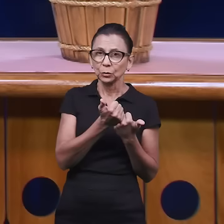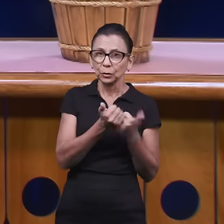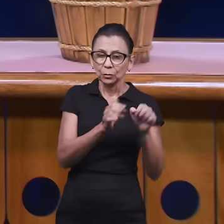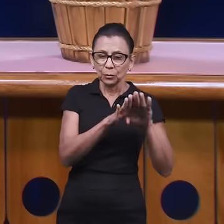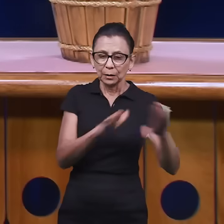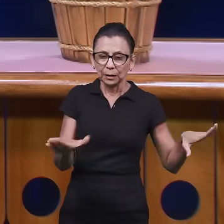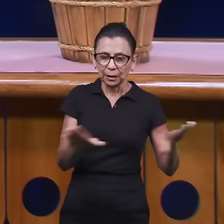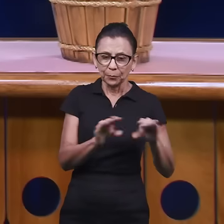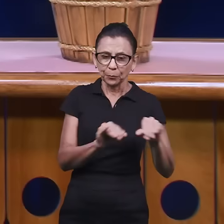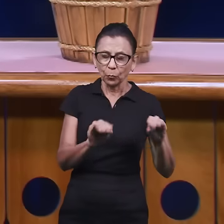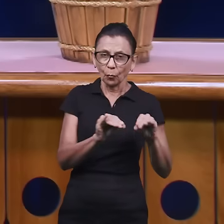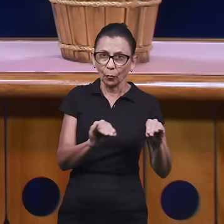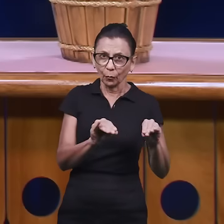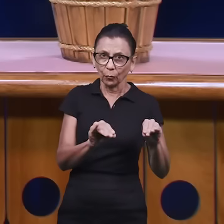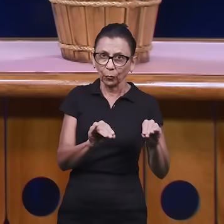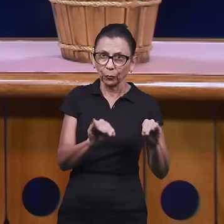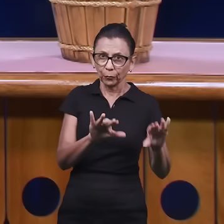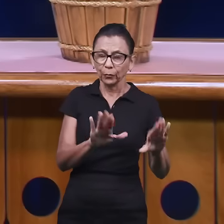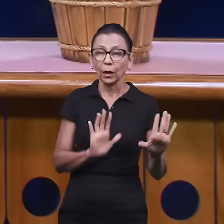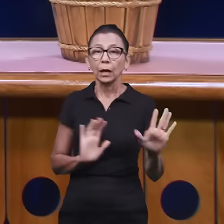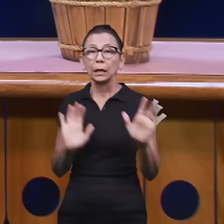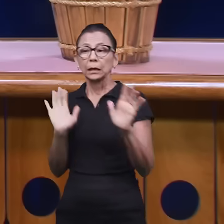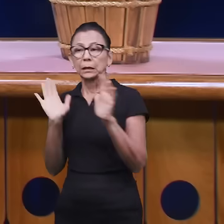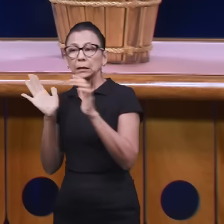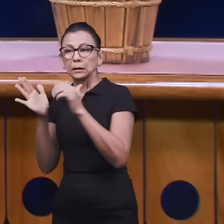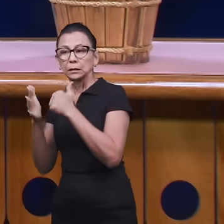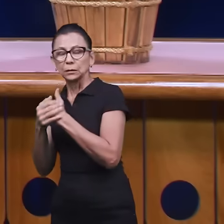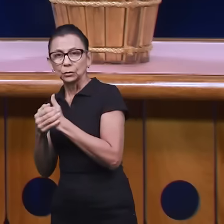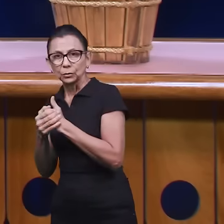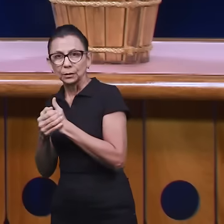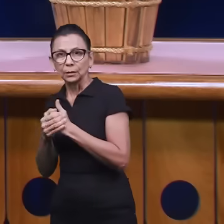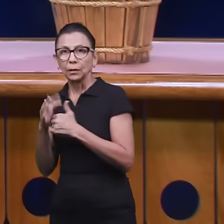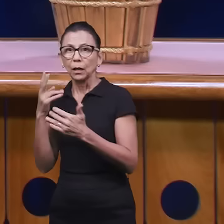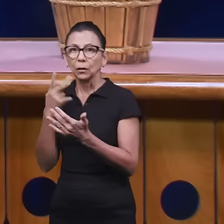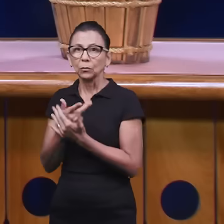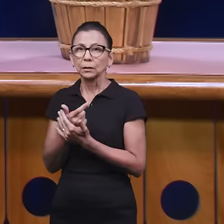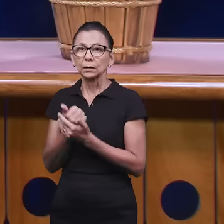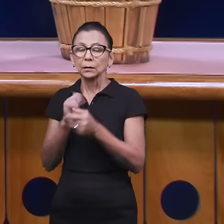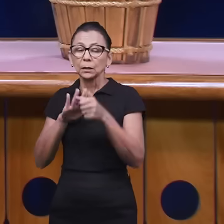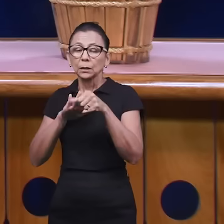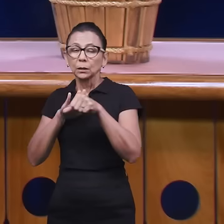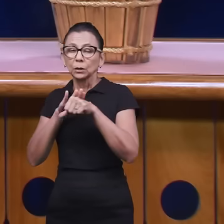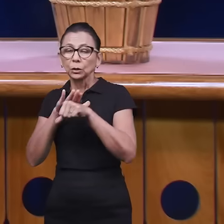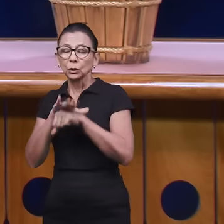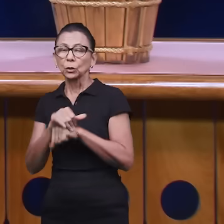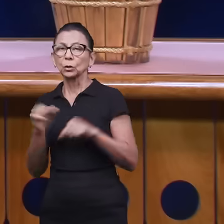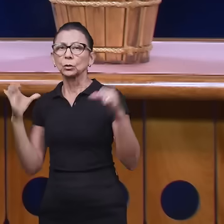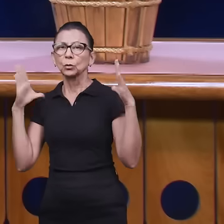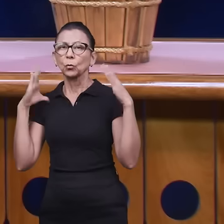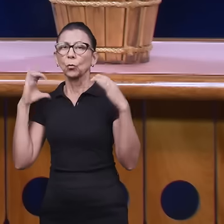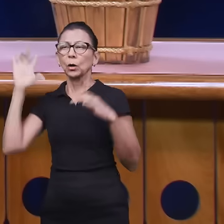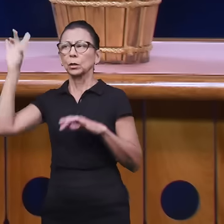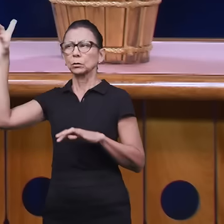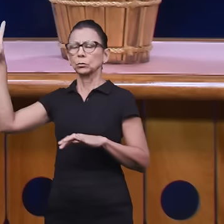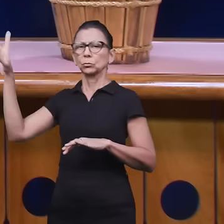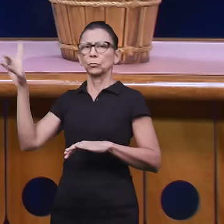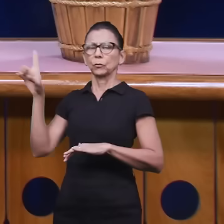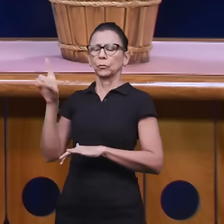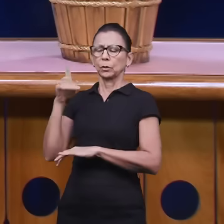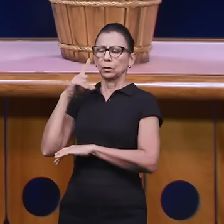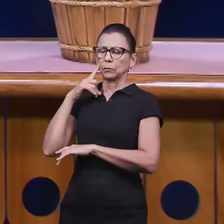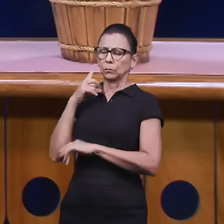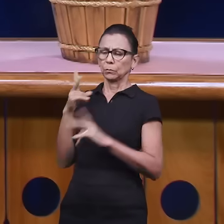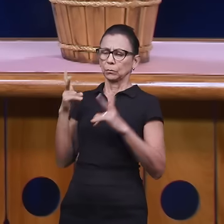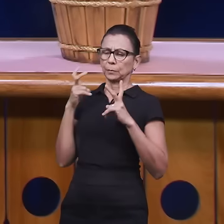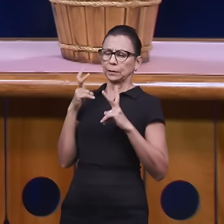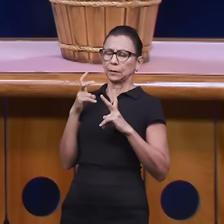midianitas. O anjo apareceu de noite, quando ele estava malhando o trigo, observou o trabalho